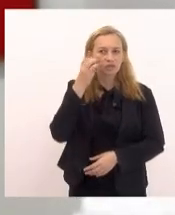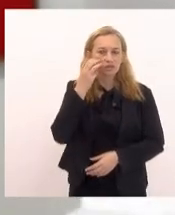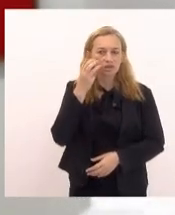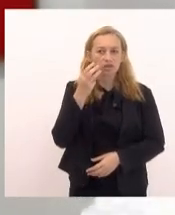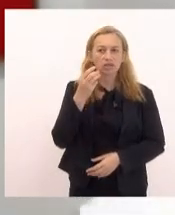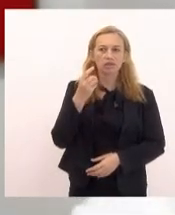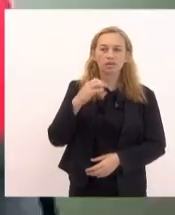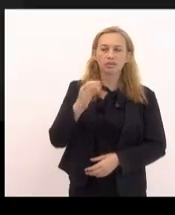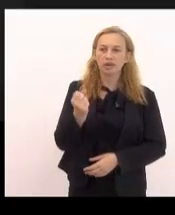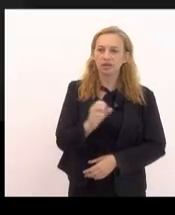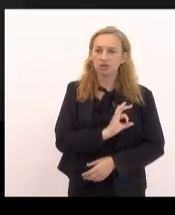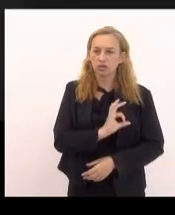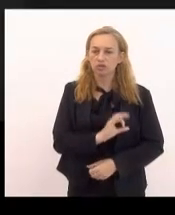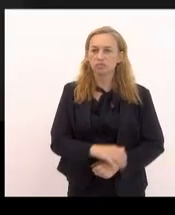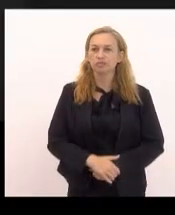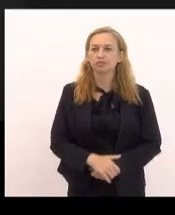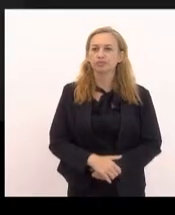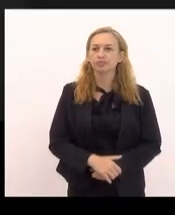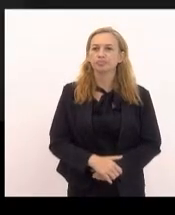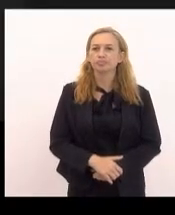Marta Rocha.